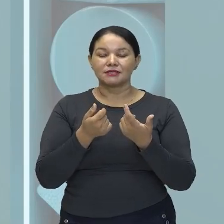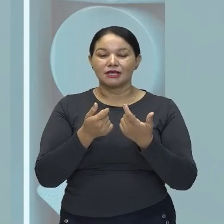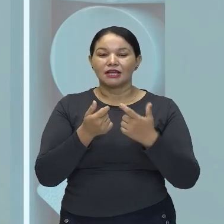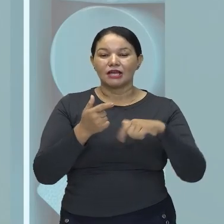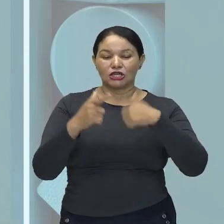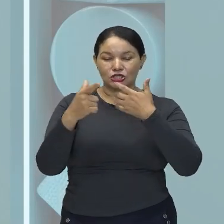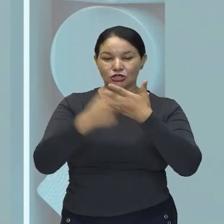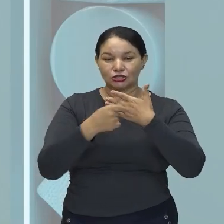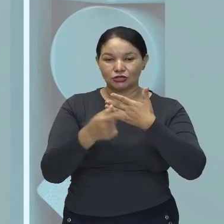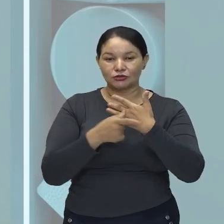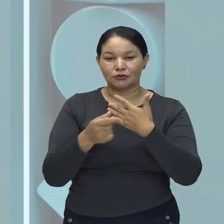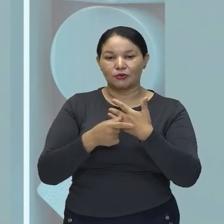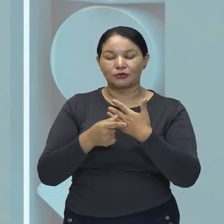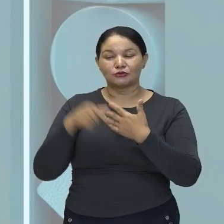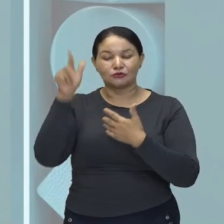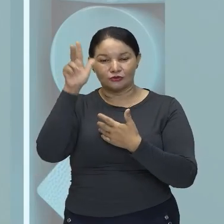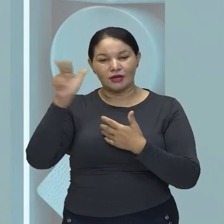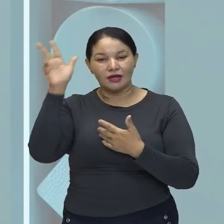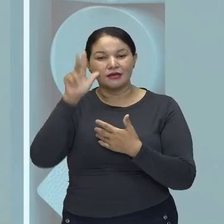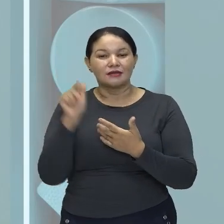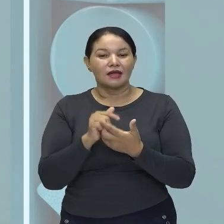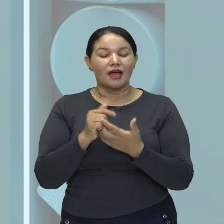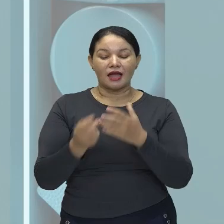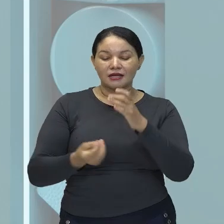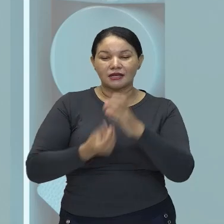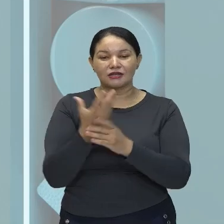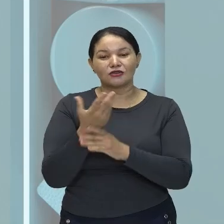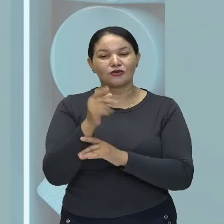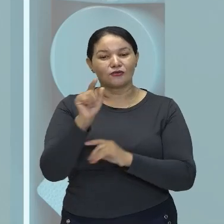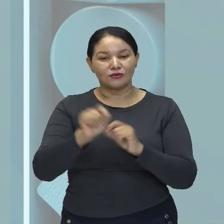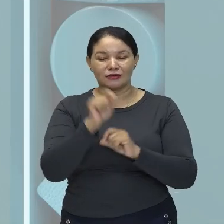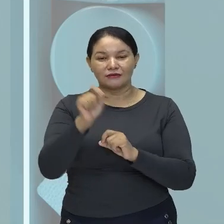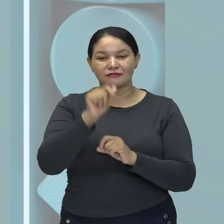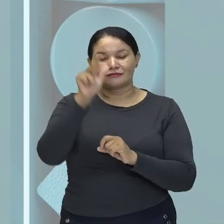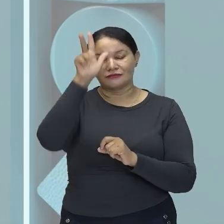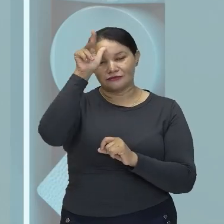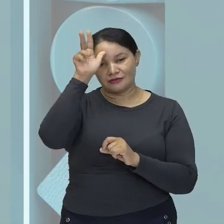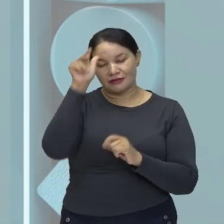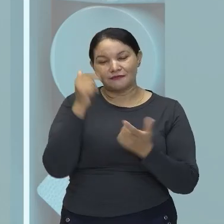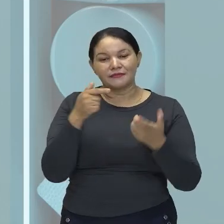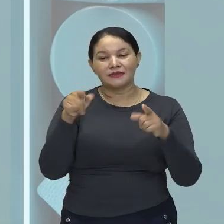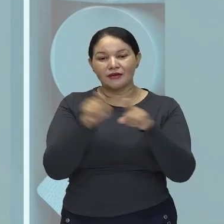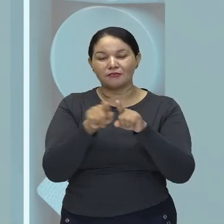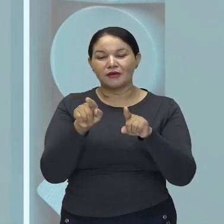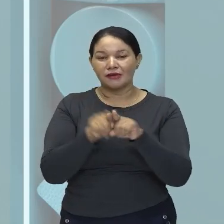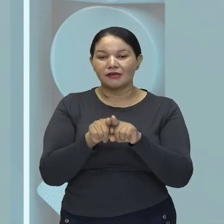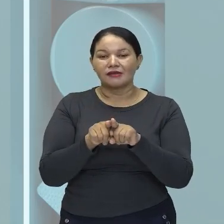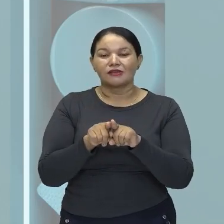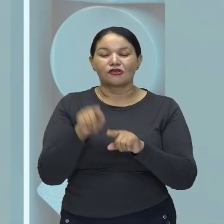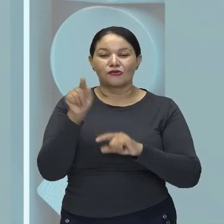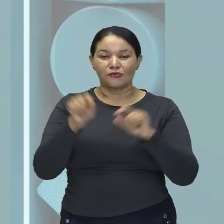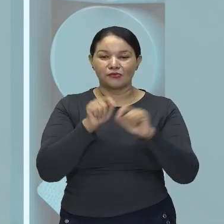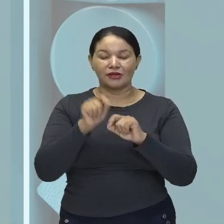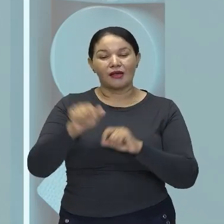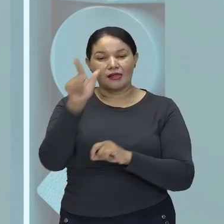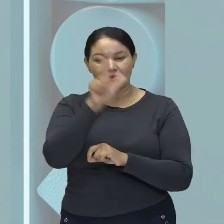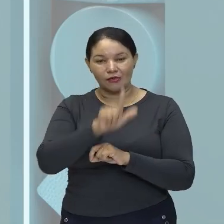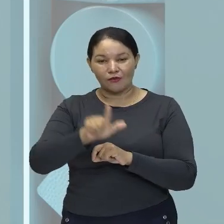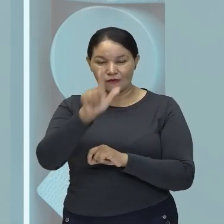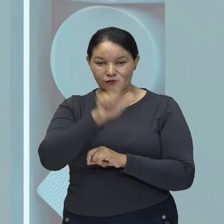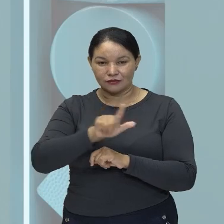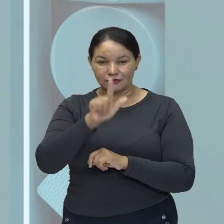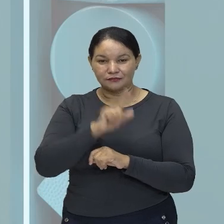então percebam que a lógica, ela não está presente. Tanto que a ideia do sonho também, muitas vezes,